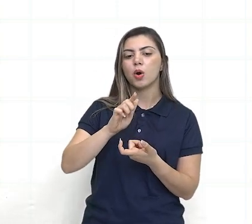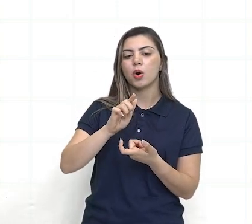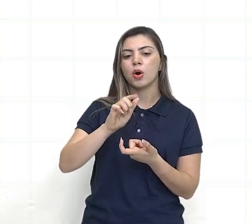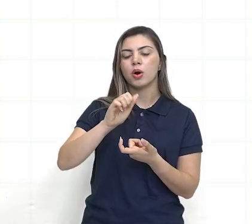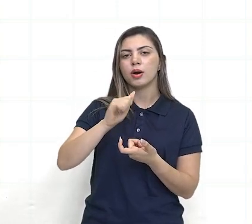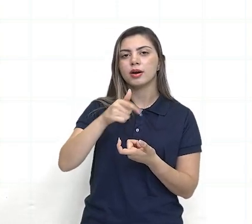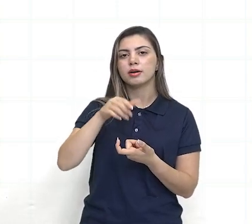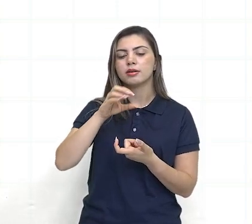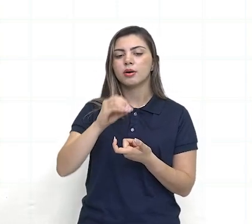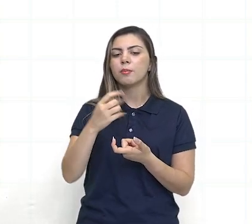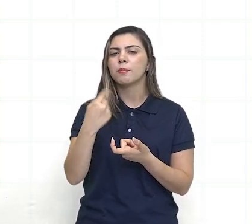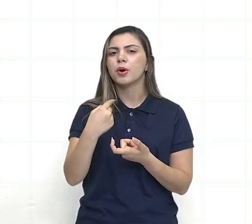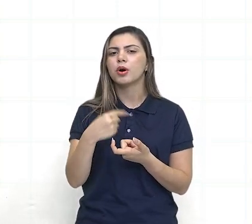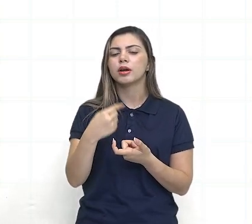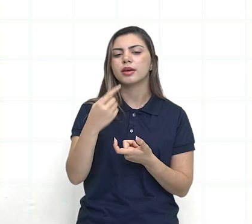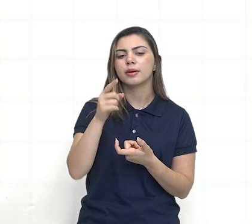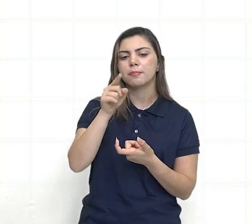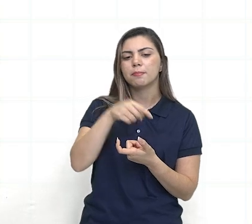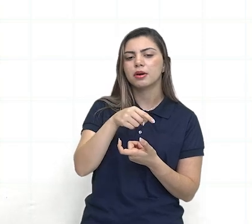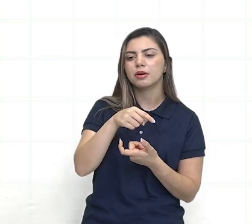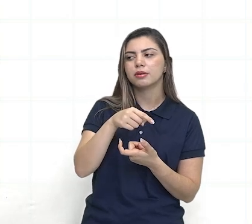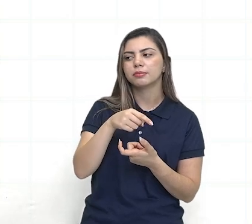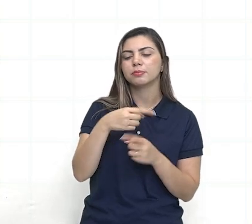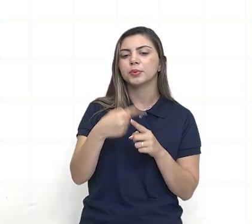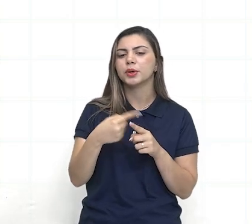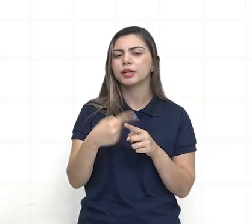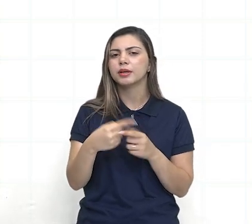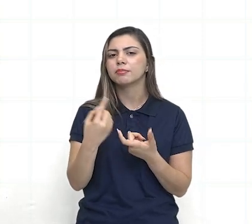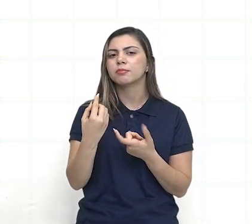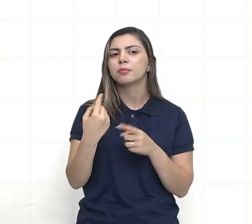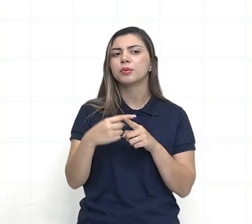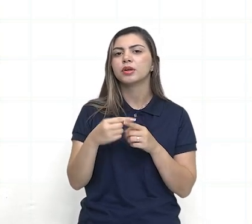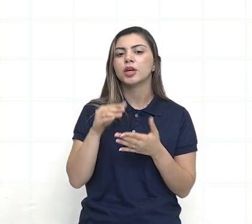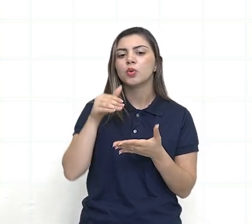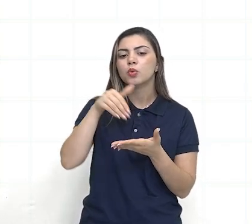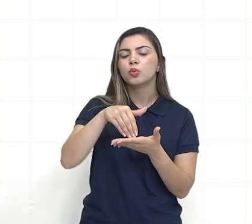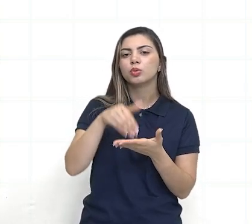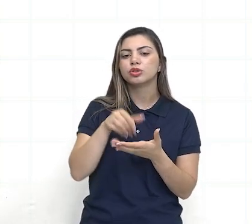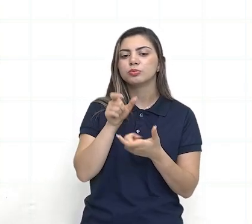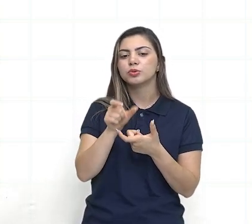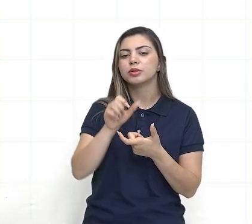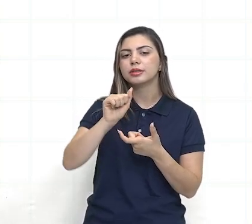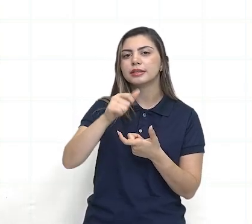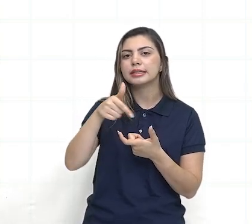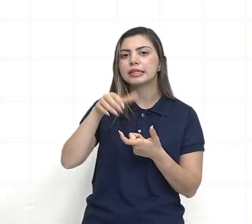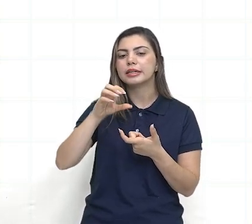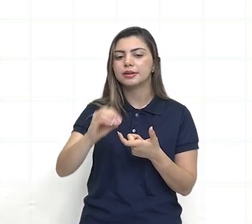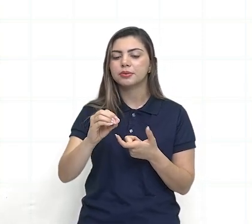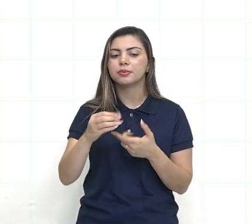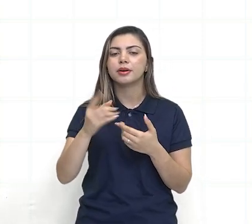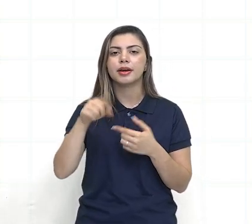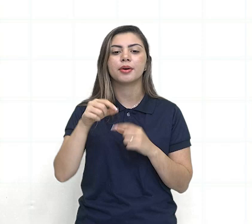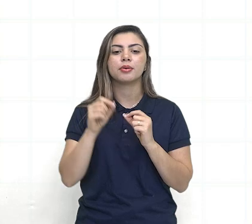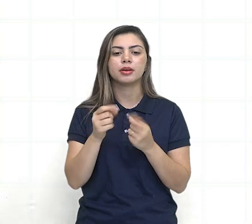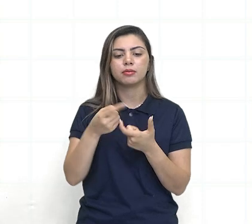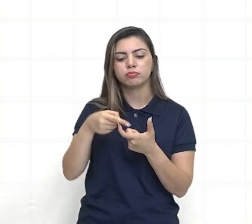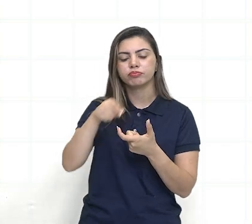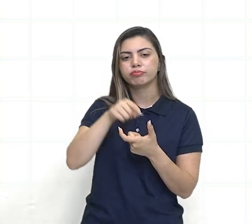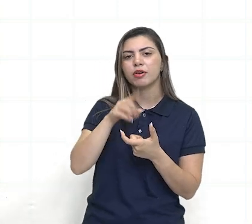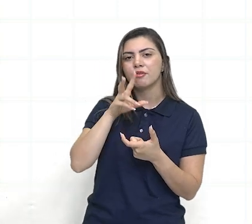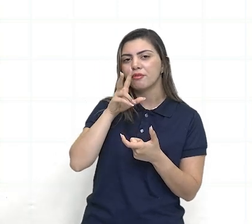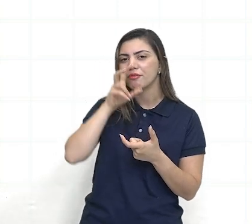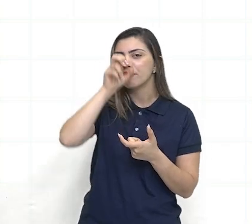Porque é uma paroxítona terminada em ão, certo? Paroxítona você já sabe, penúltima sílaba, mais forte,